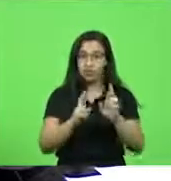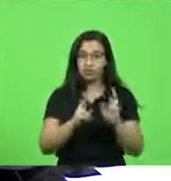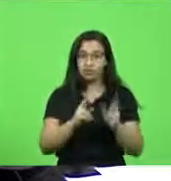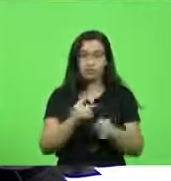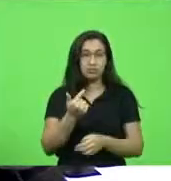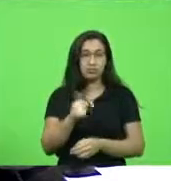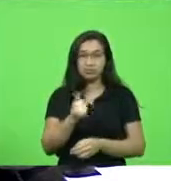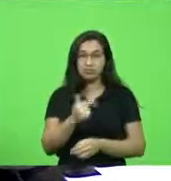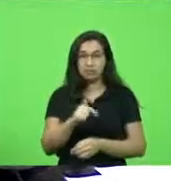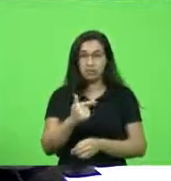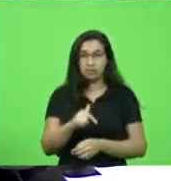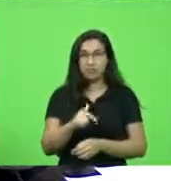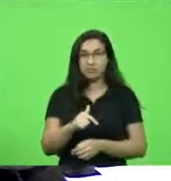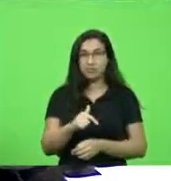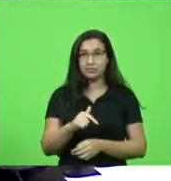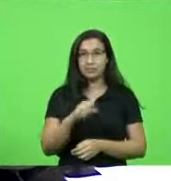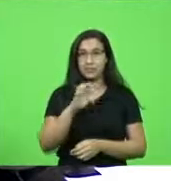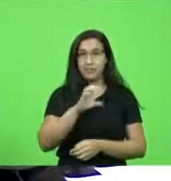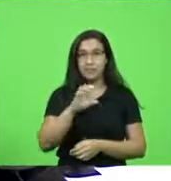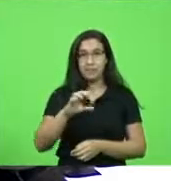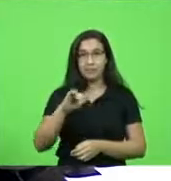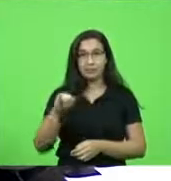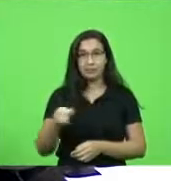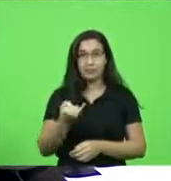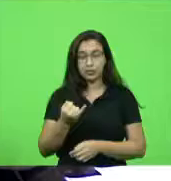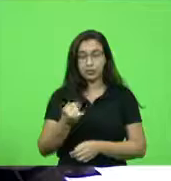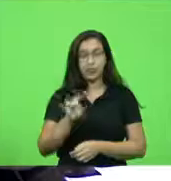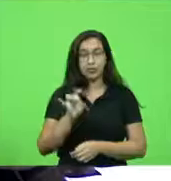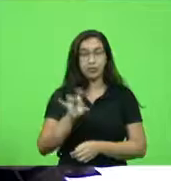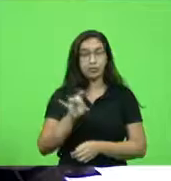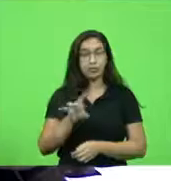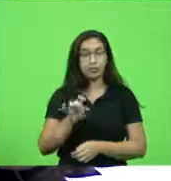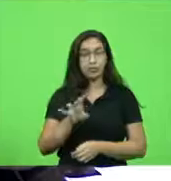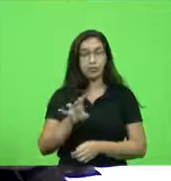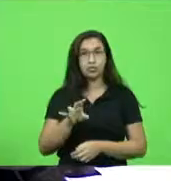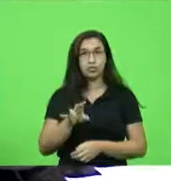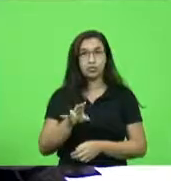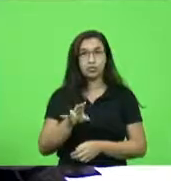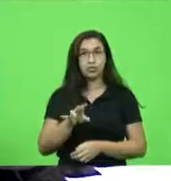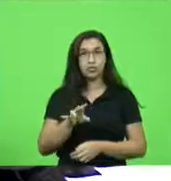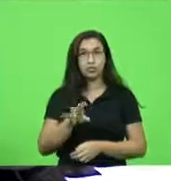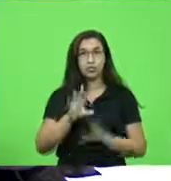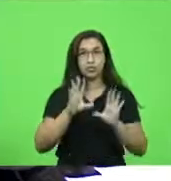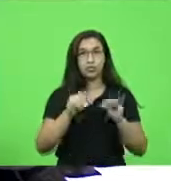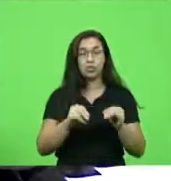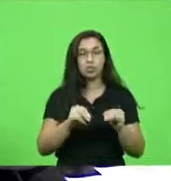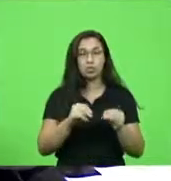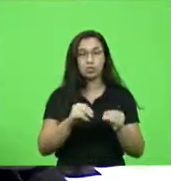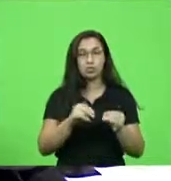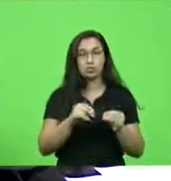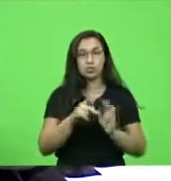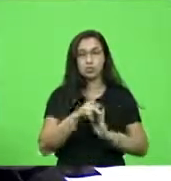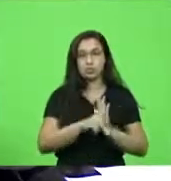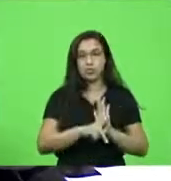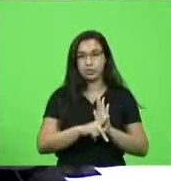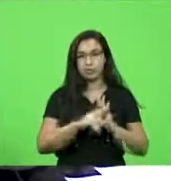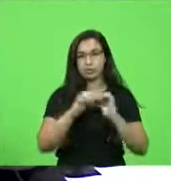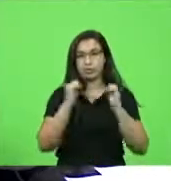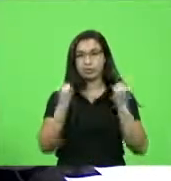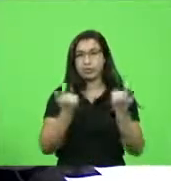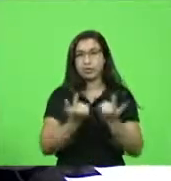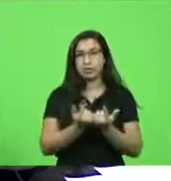colegas ao falar isso. A CCJ trata absolutamente de todos os projetos da casa. O número de projetos